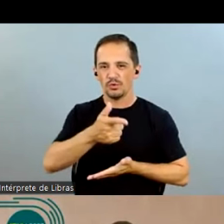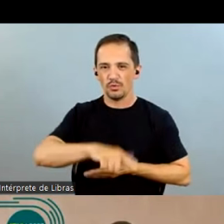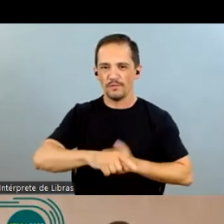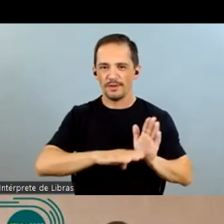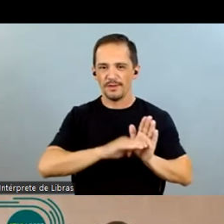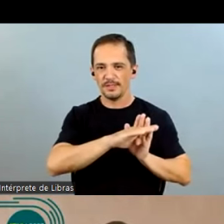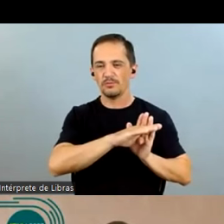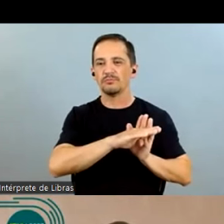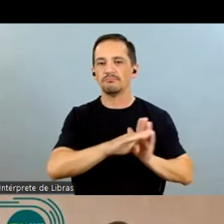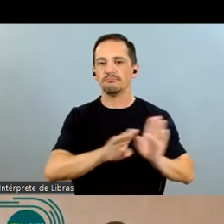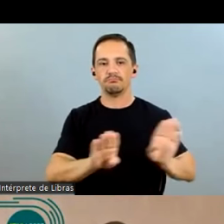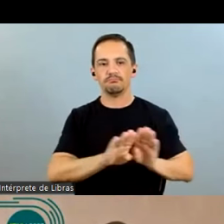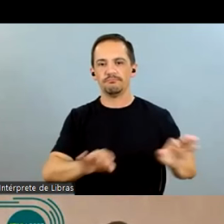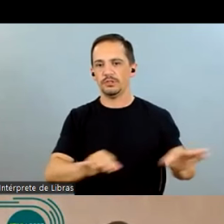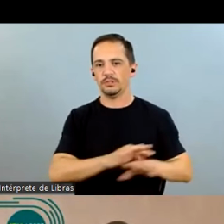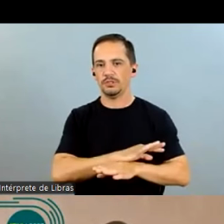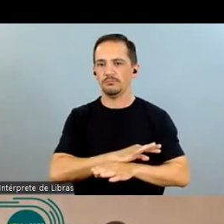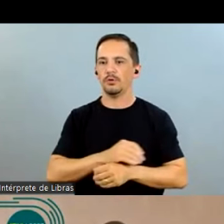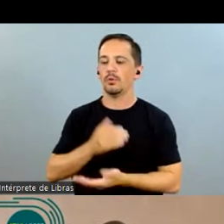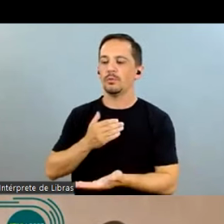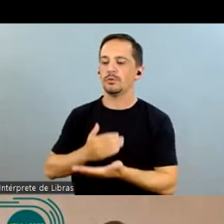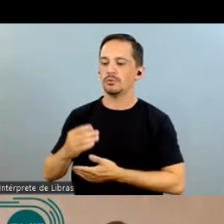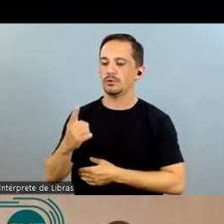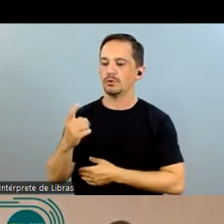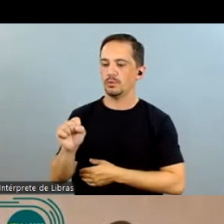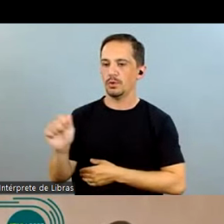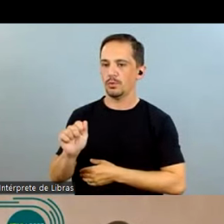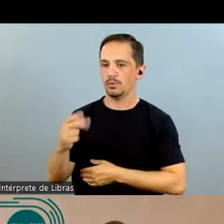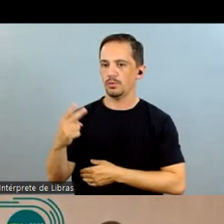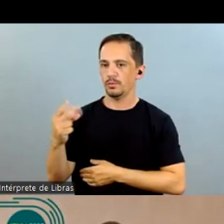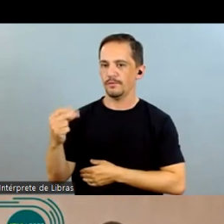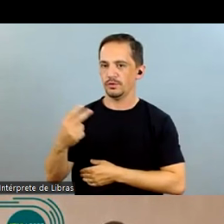foi iniciou em 18 de agosto de 22 foram